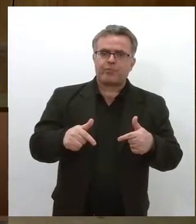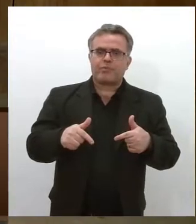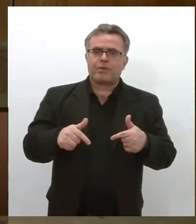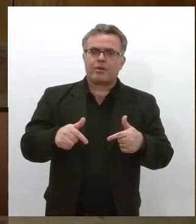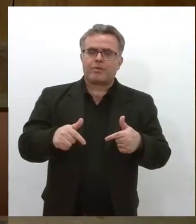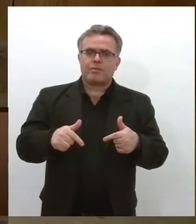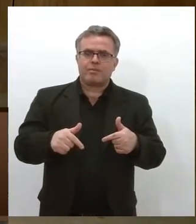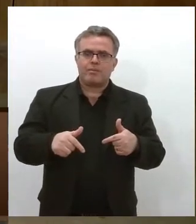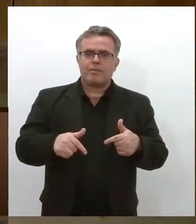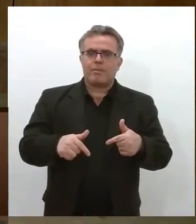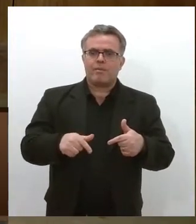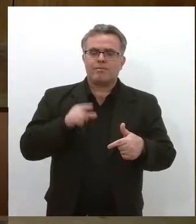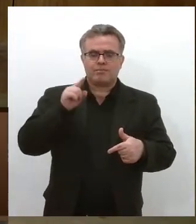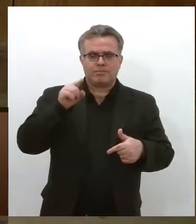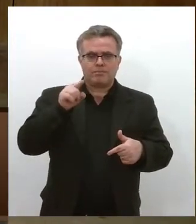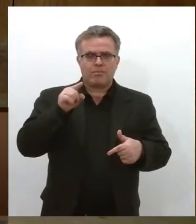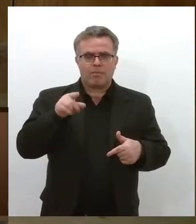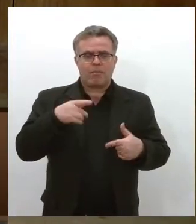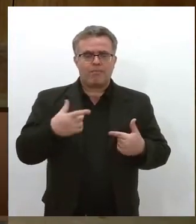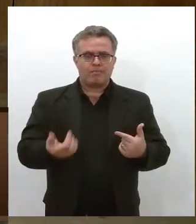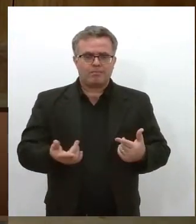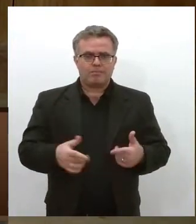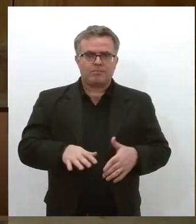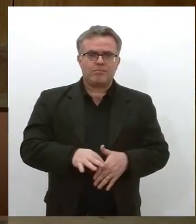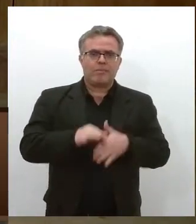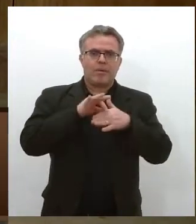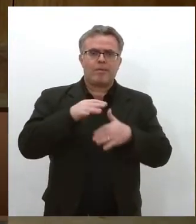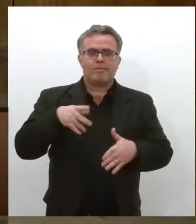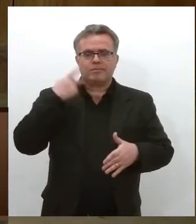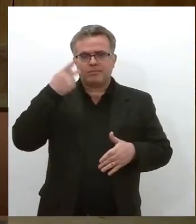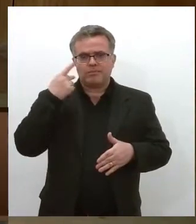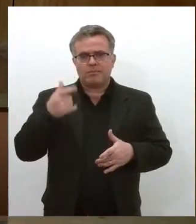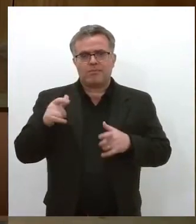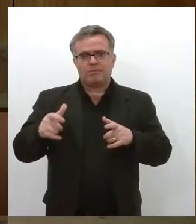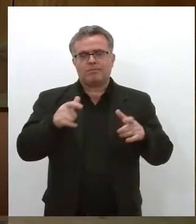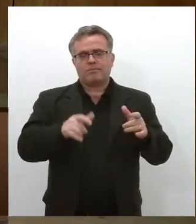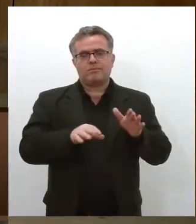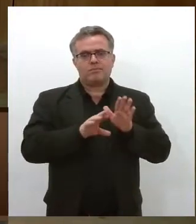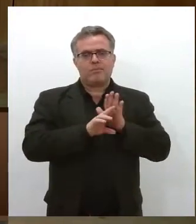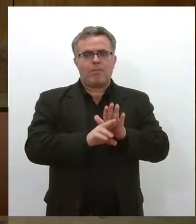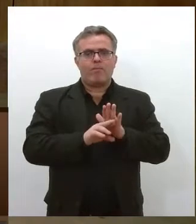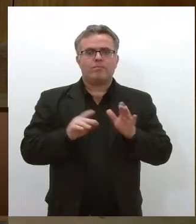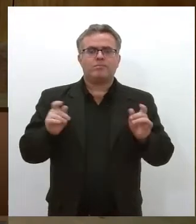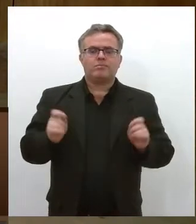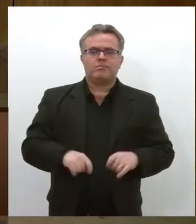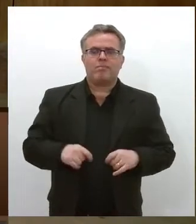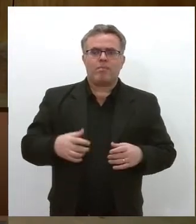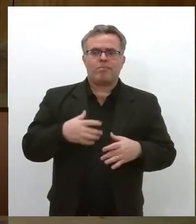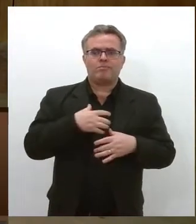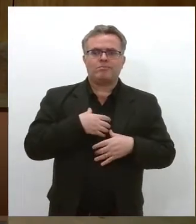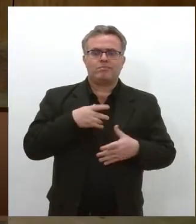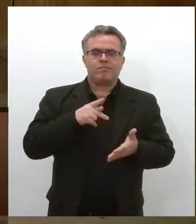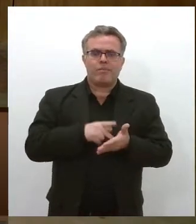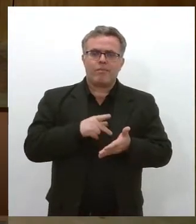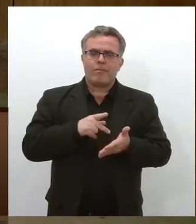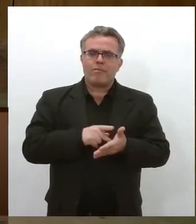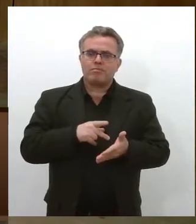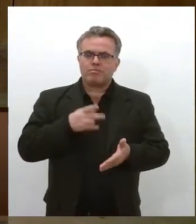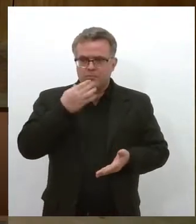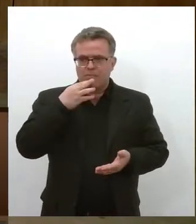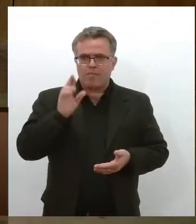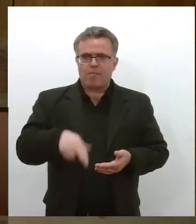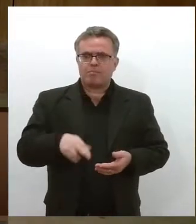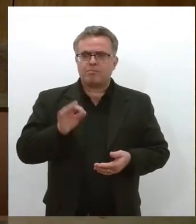aquele espaço ali de liderança política, aquele espaço representativo. E eu acho que é justamente isso mesmo, né? É a gente